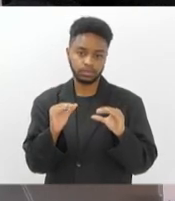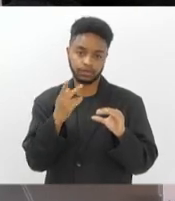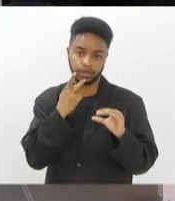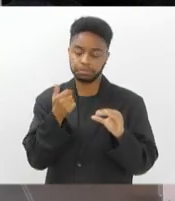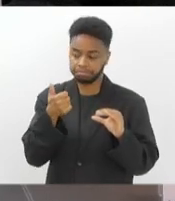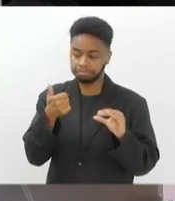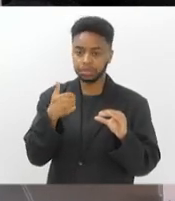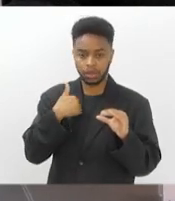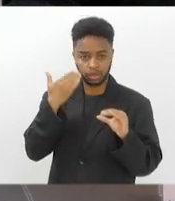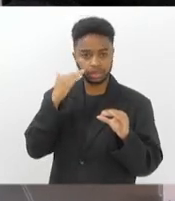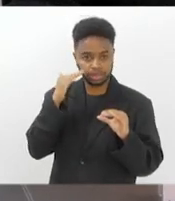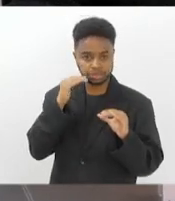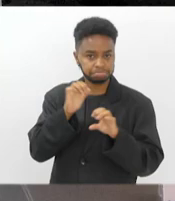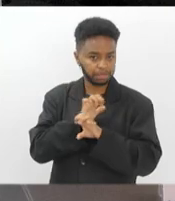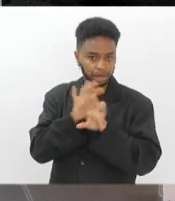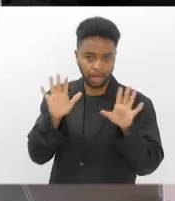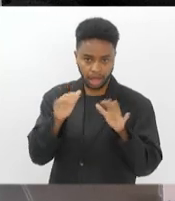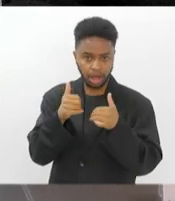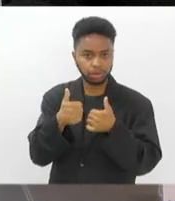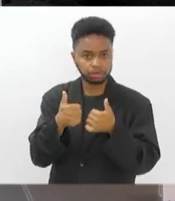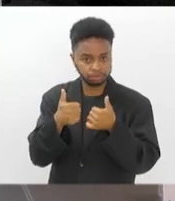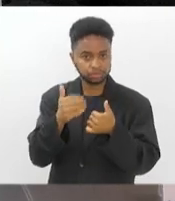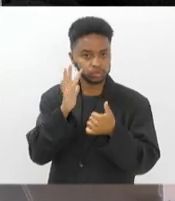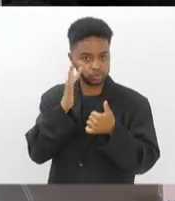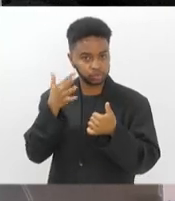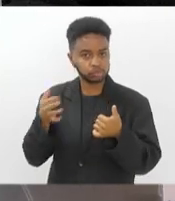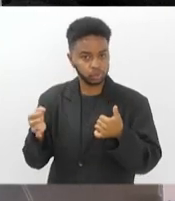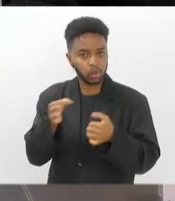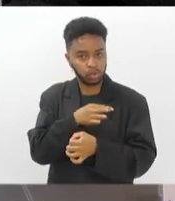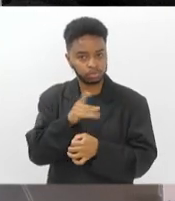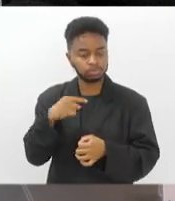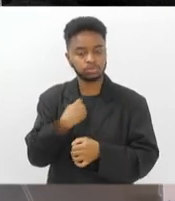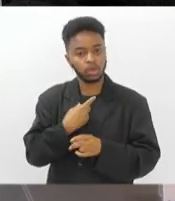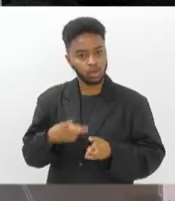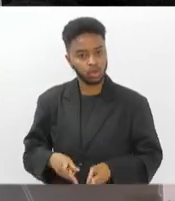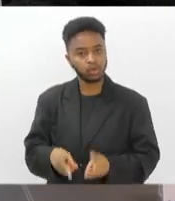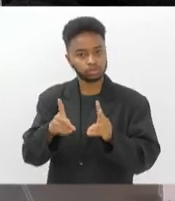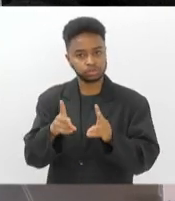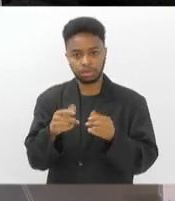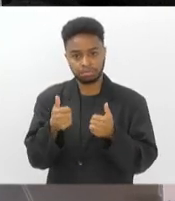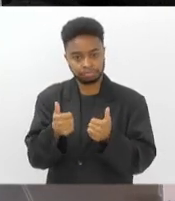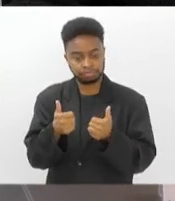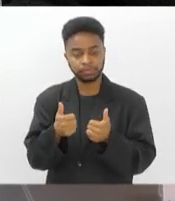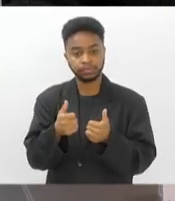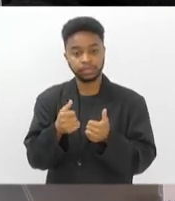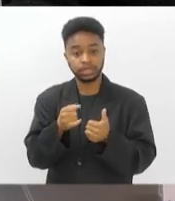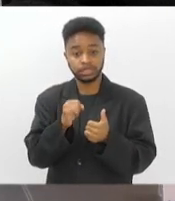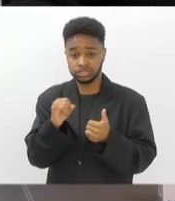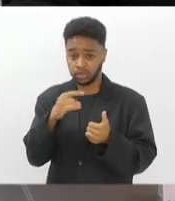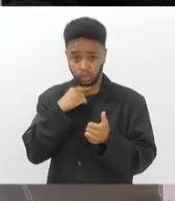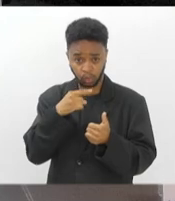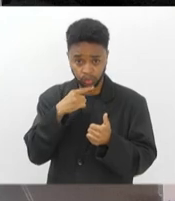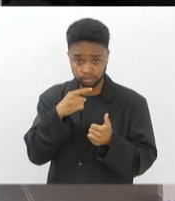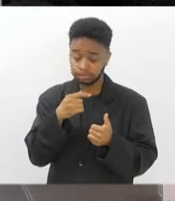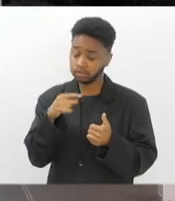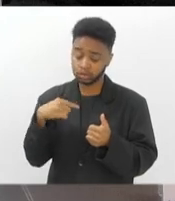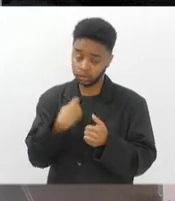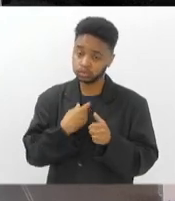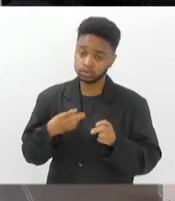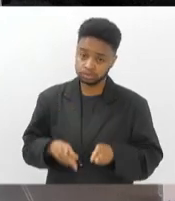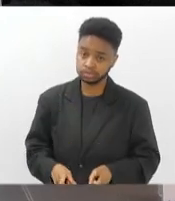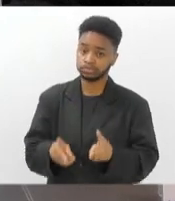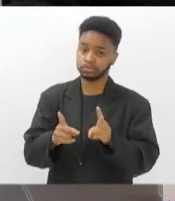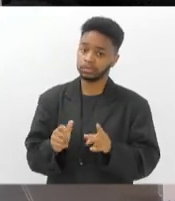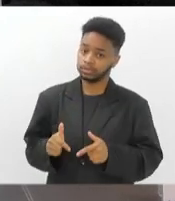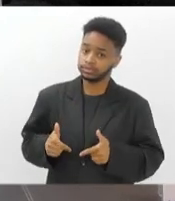entendi Está claro solução dada seguimos a vida caso contrário nós vamos até onde precisar ir